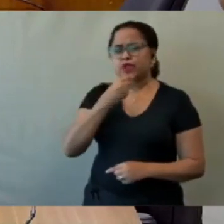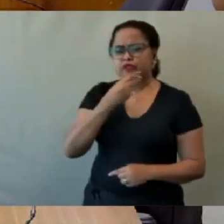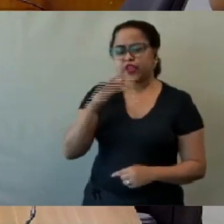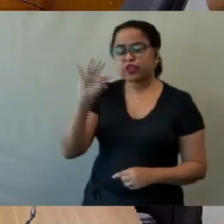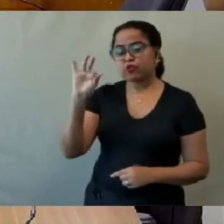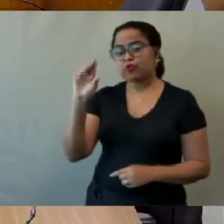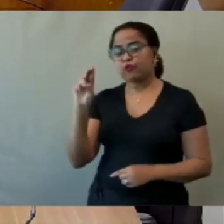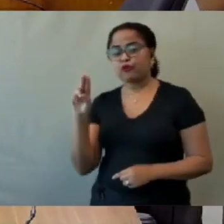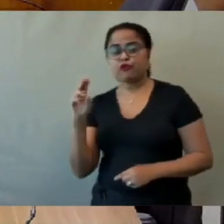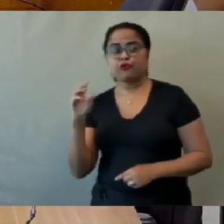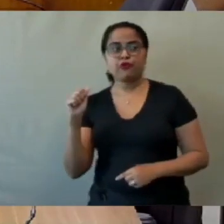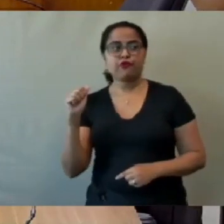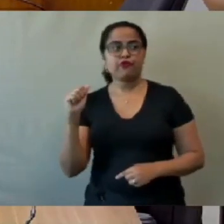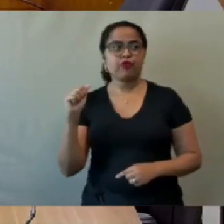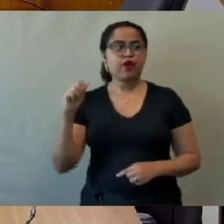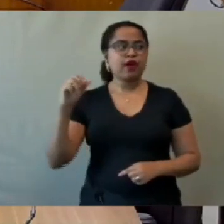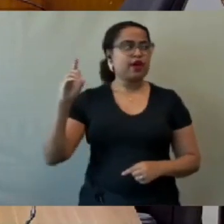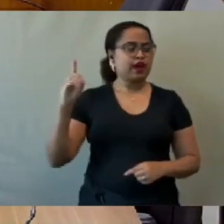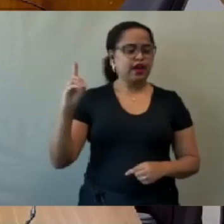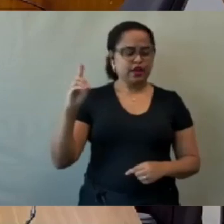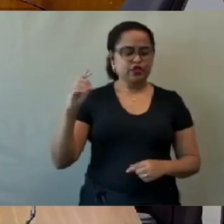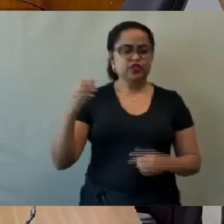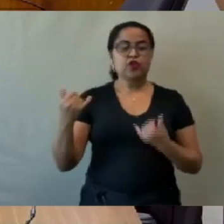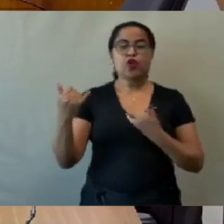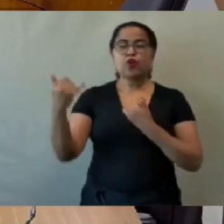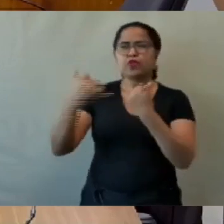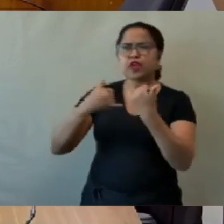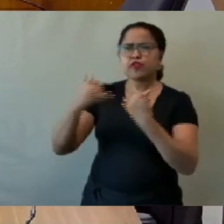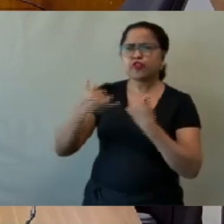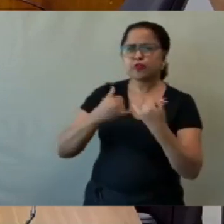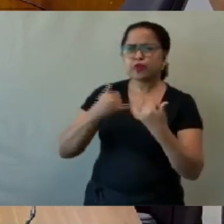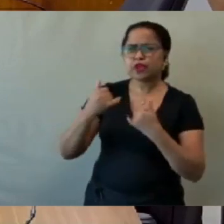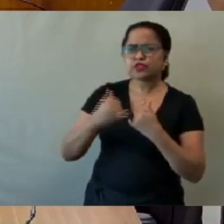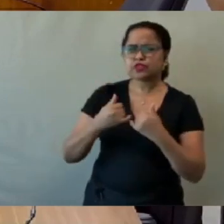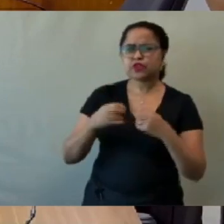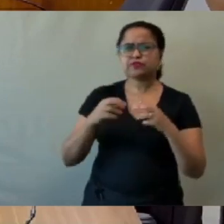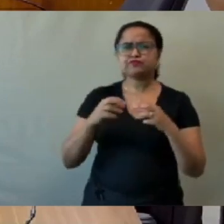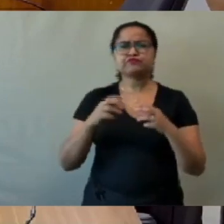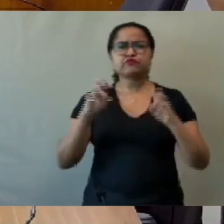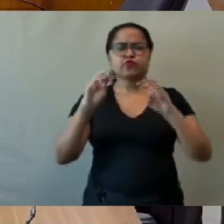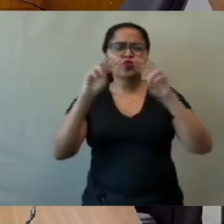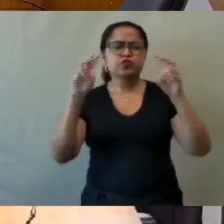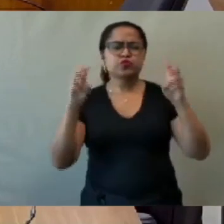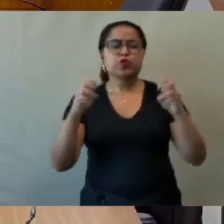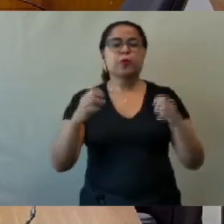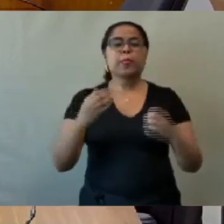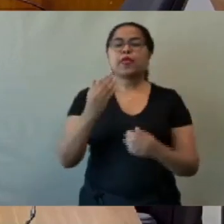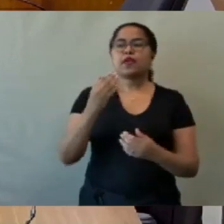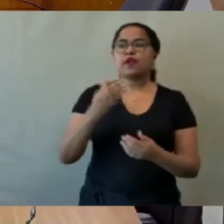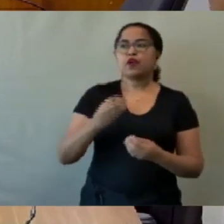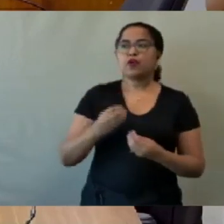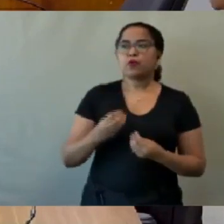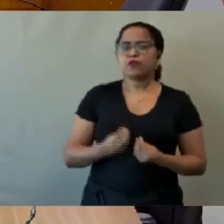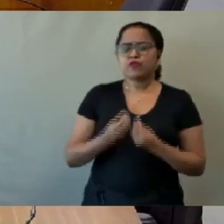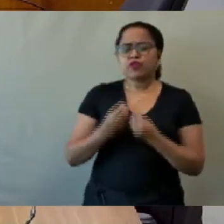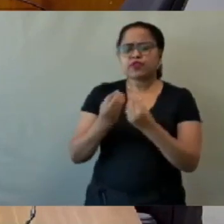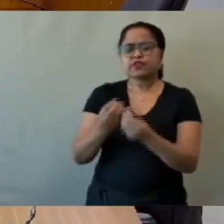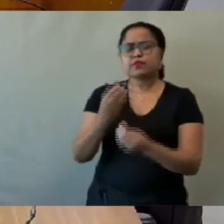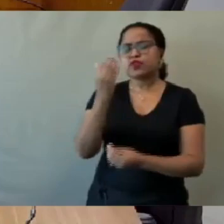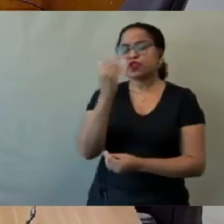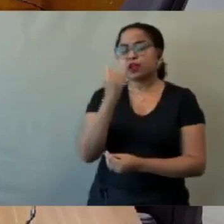FUAD. Finalidade: obter informação acerca do fornecimento de alimentação